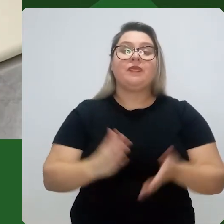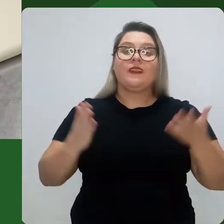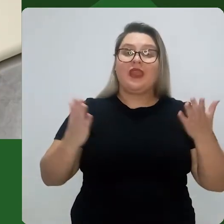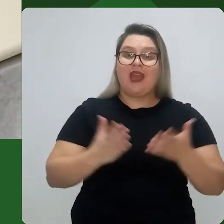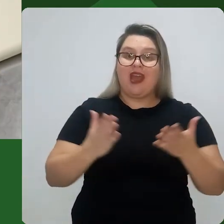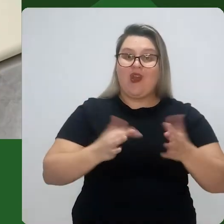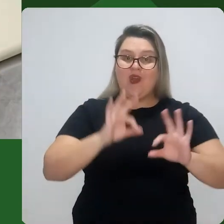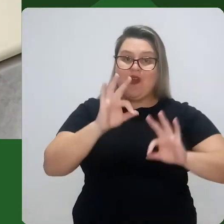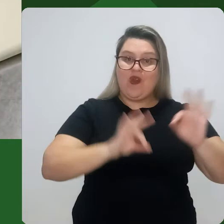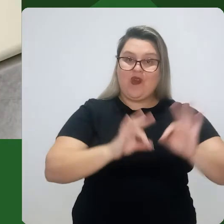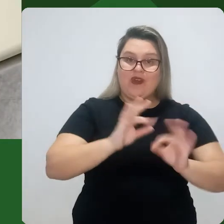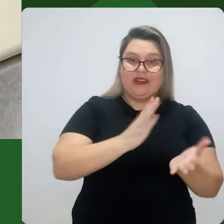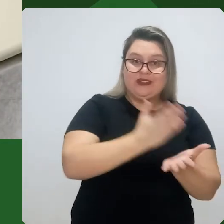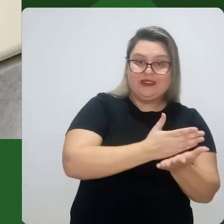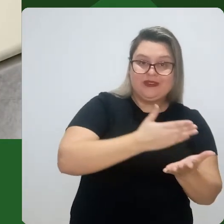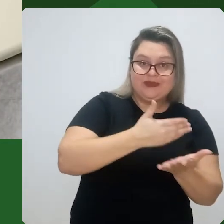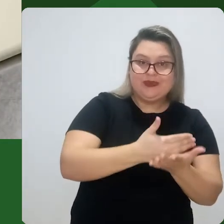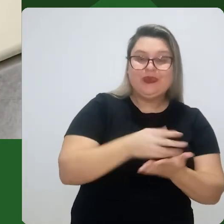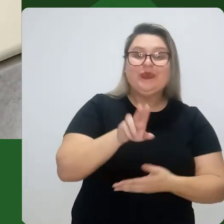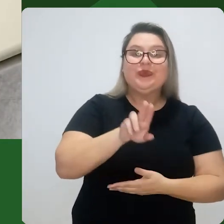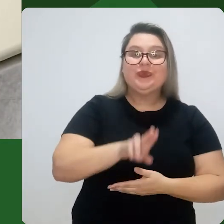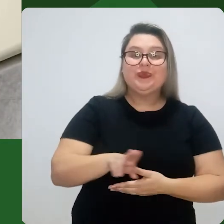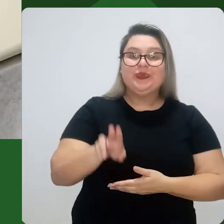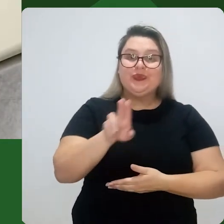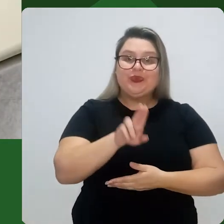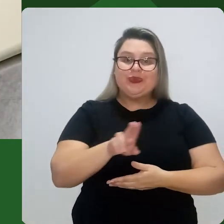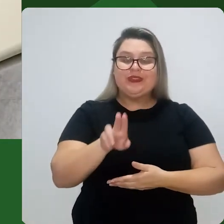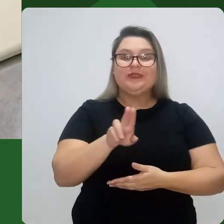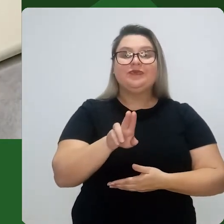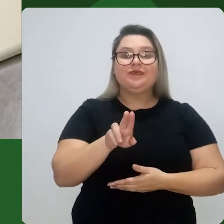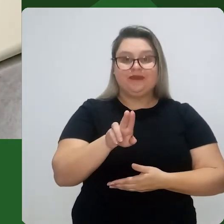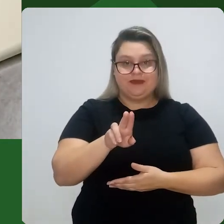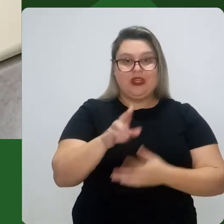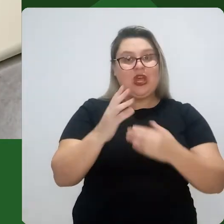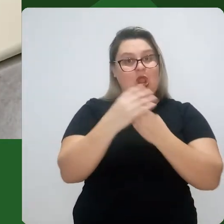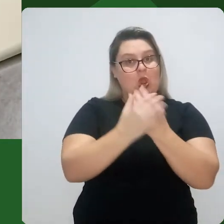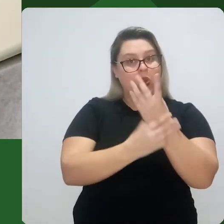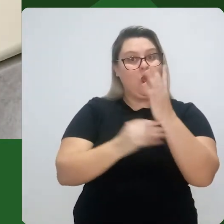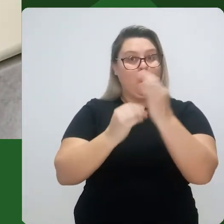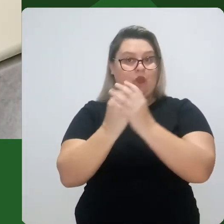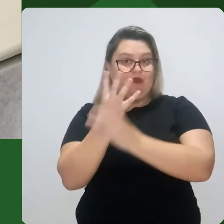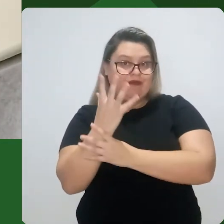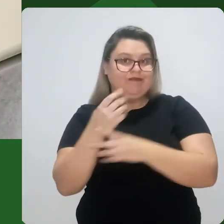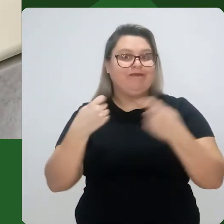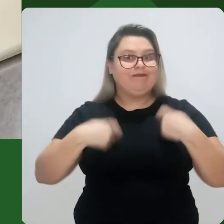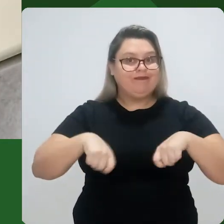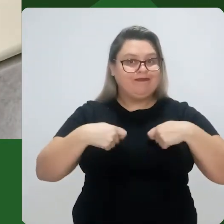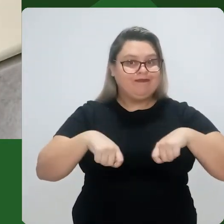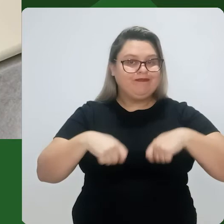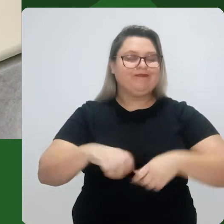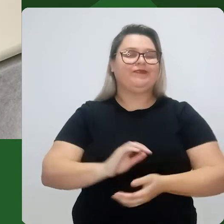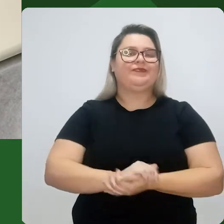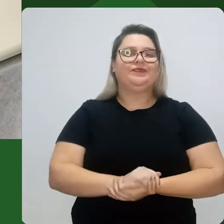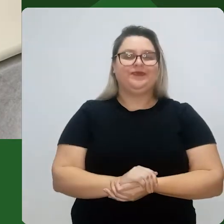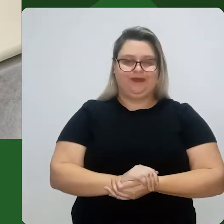Agora vamos para a montagem da torta utilizando, no caso, luvas descartáveis.